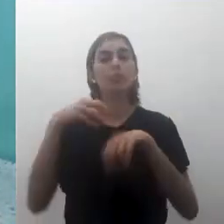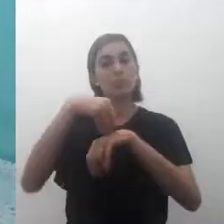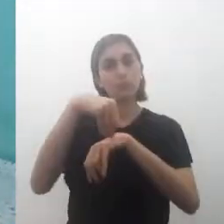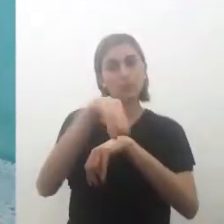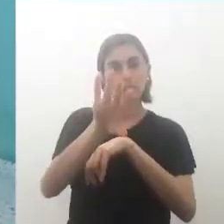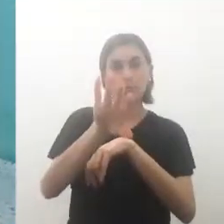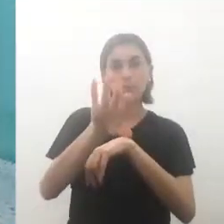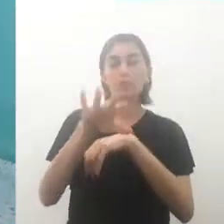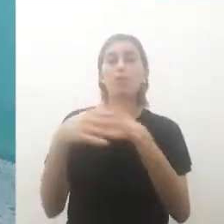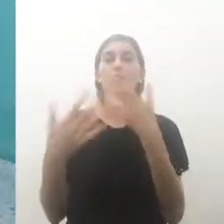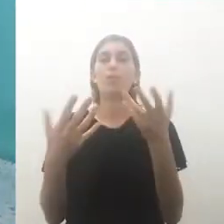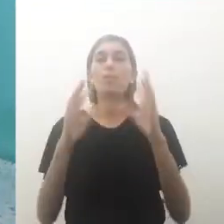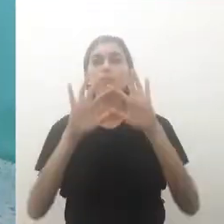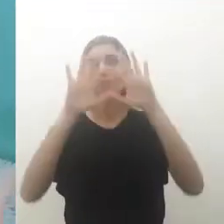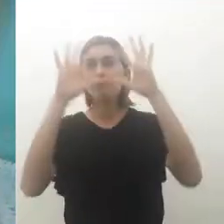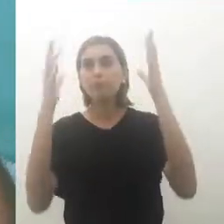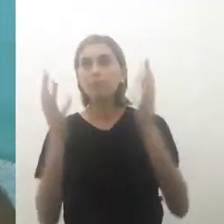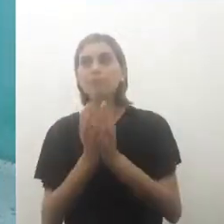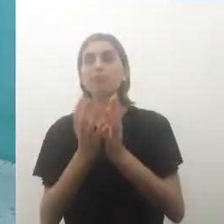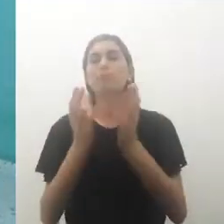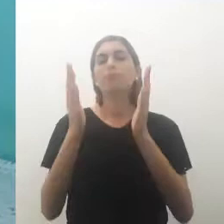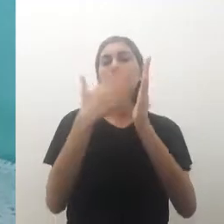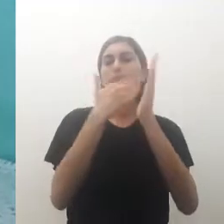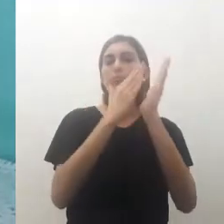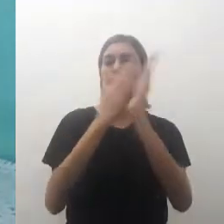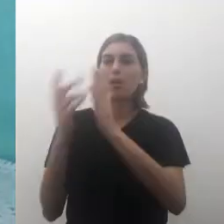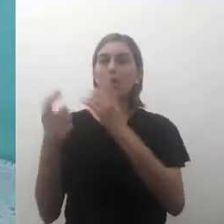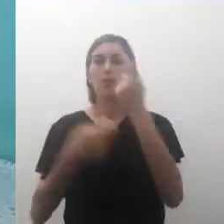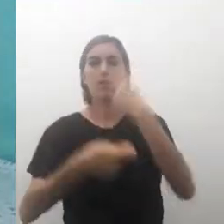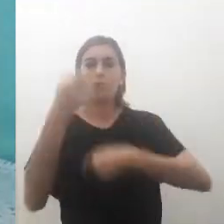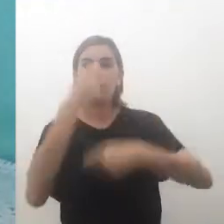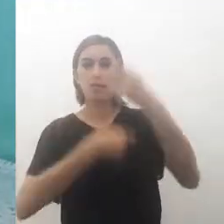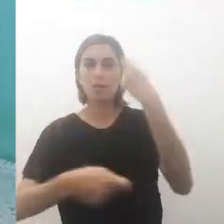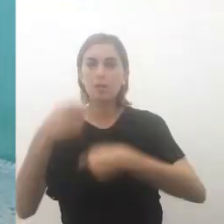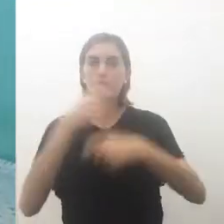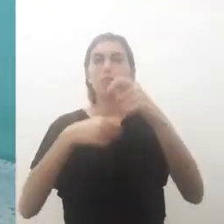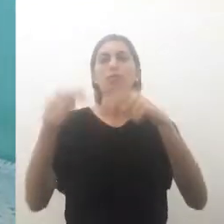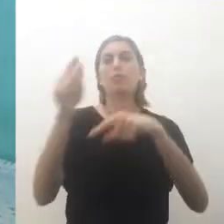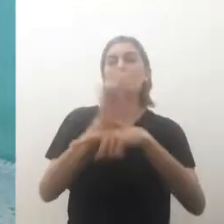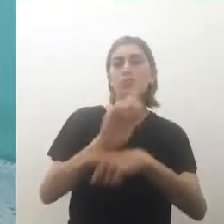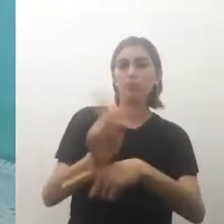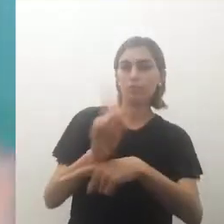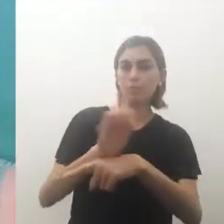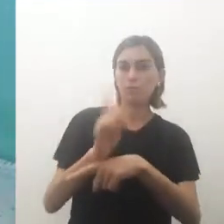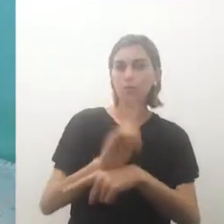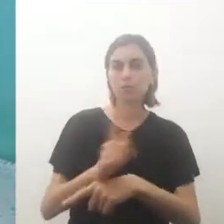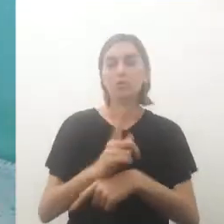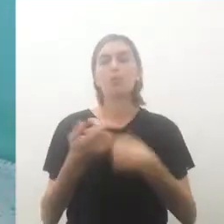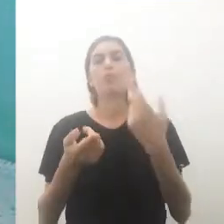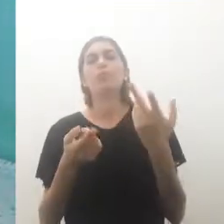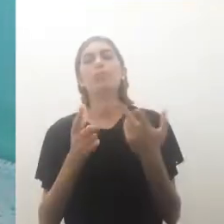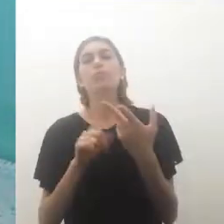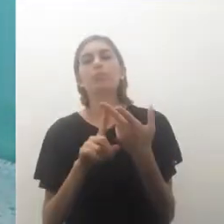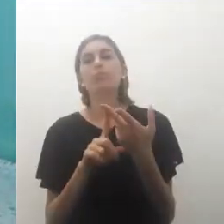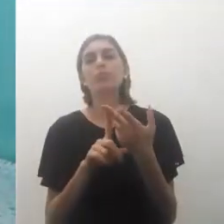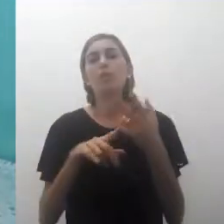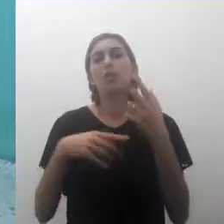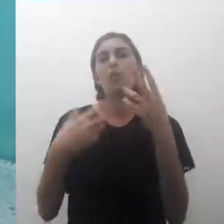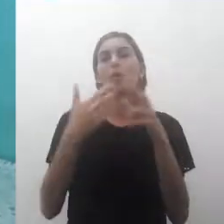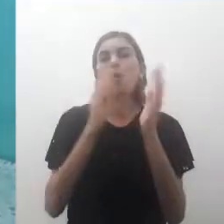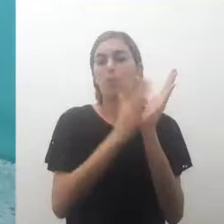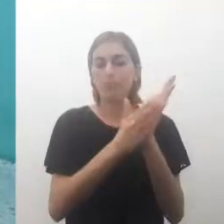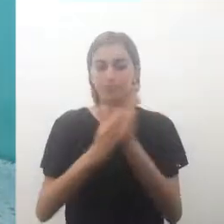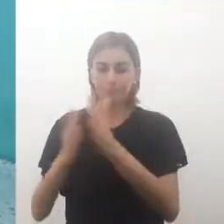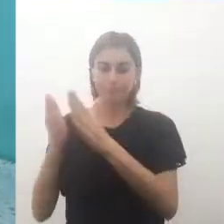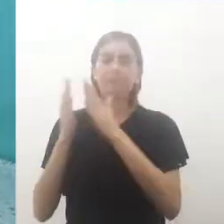disso, trazendo para o nosso universo biblioteconômico de administração, de gestão, de algo que